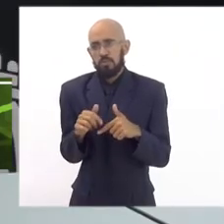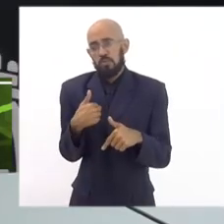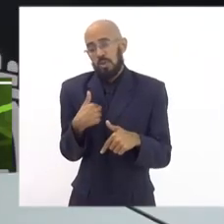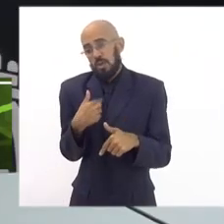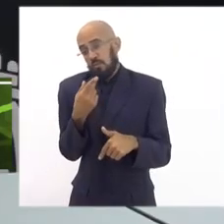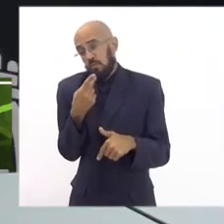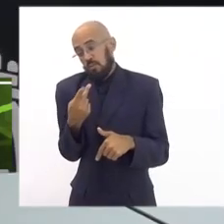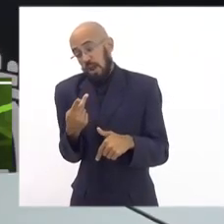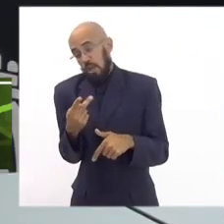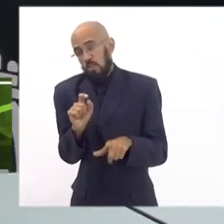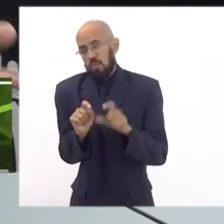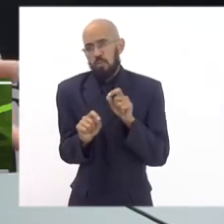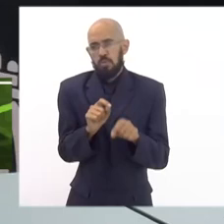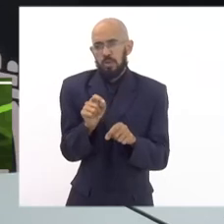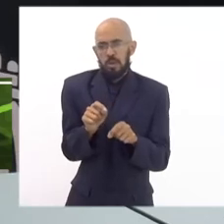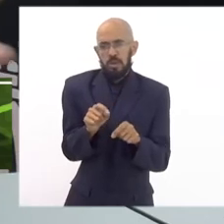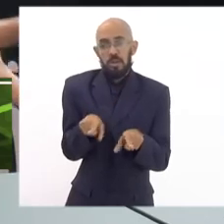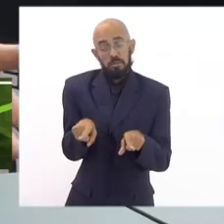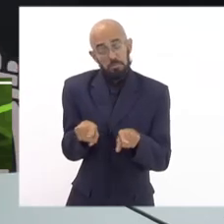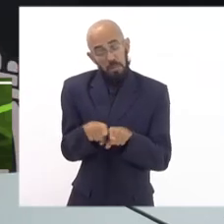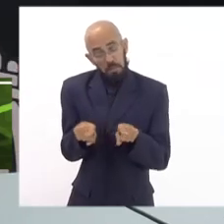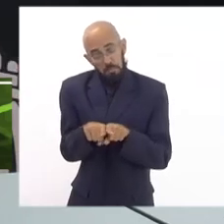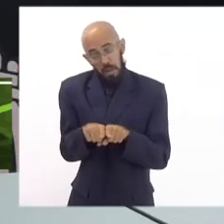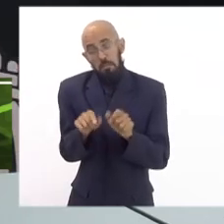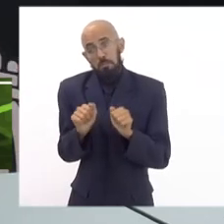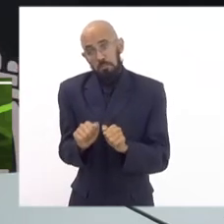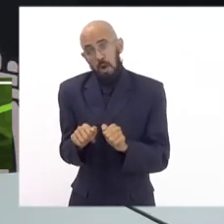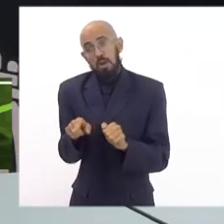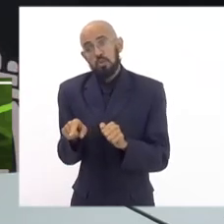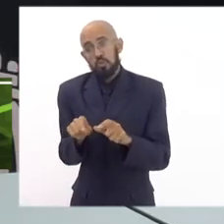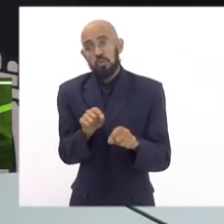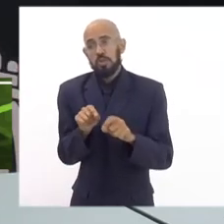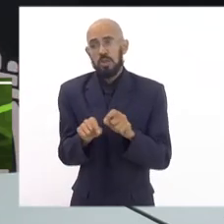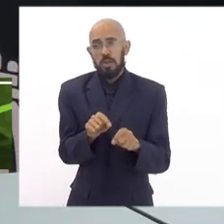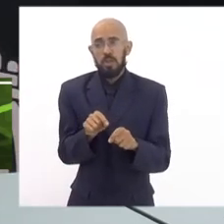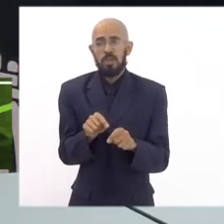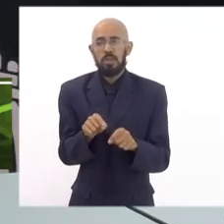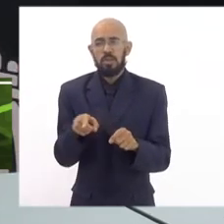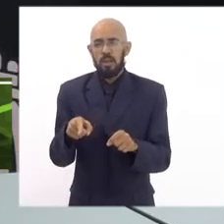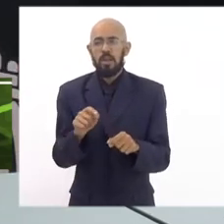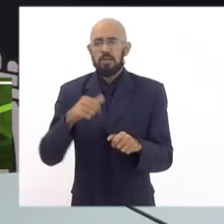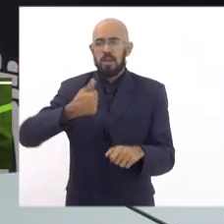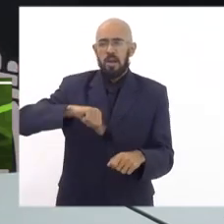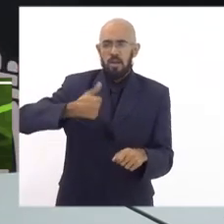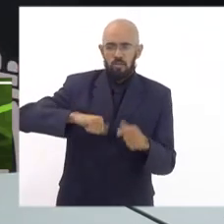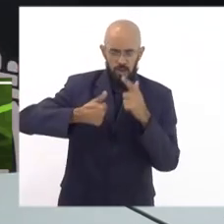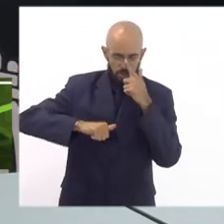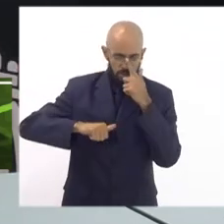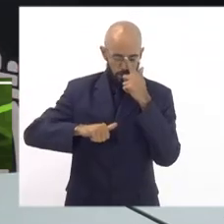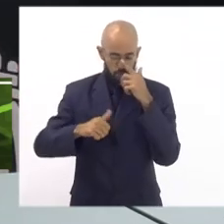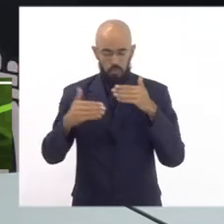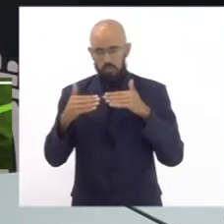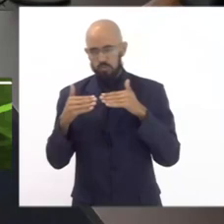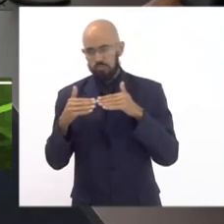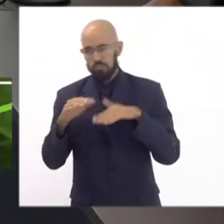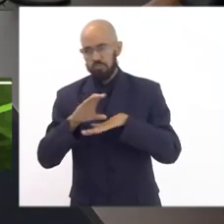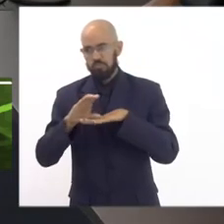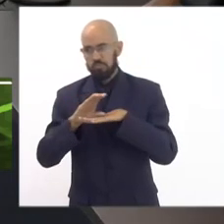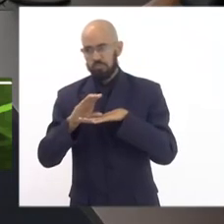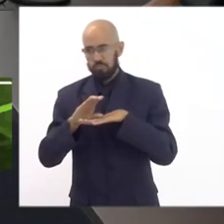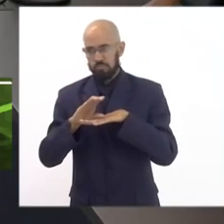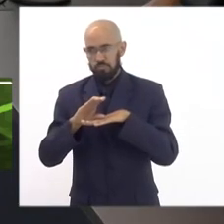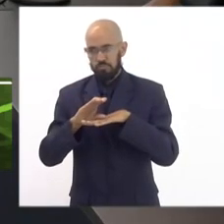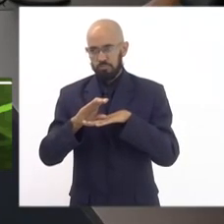sua esteira, que ele também pode ter, sob esse enfoque, essa análise de constitucionalidade. Presidente, me